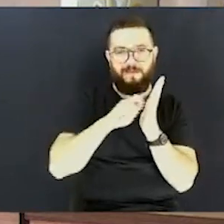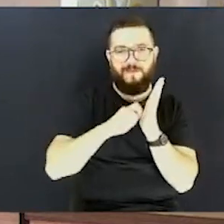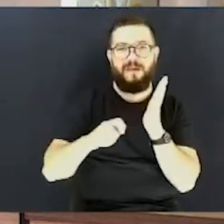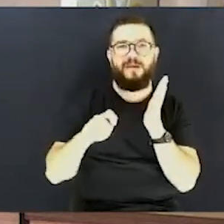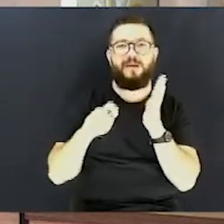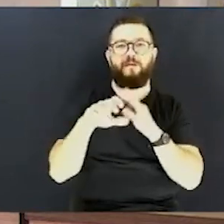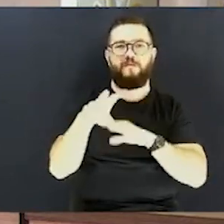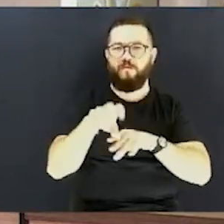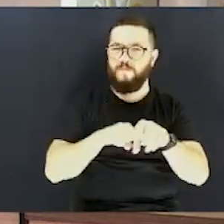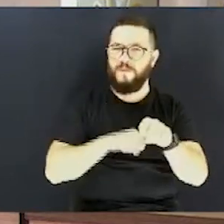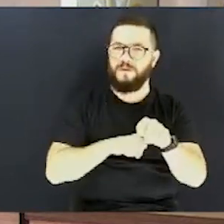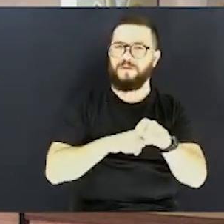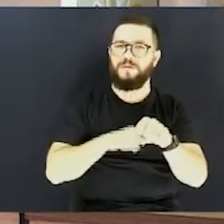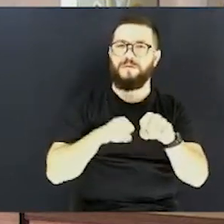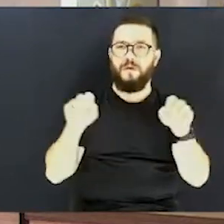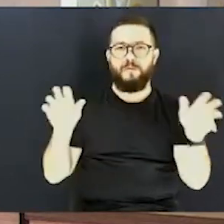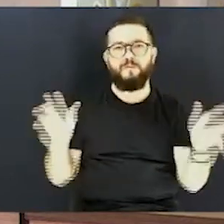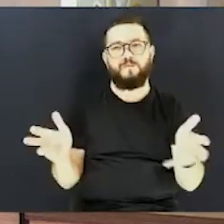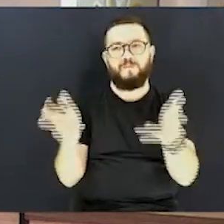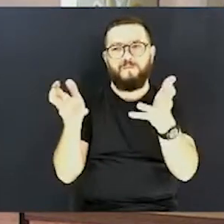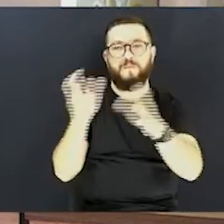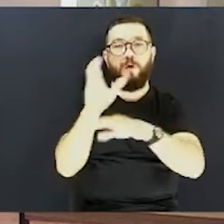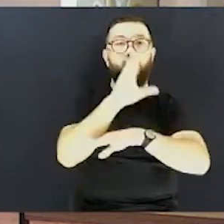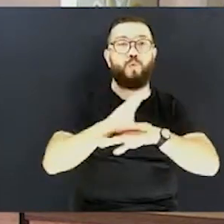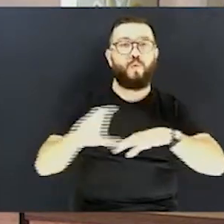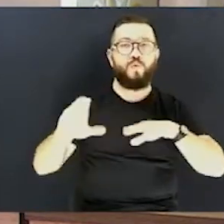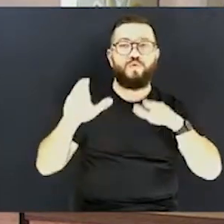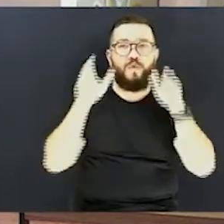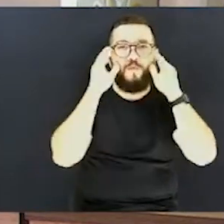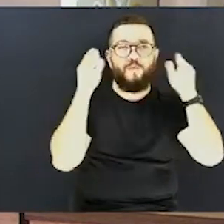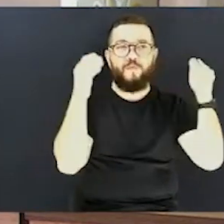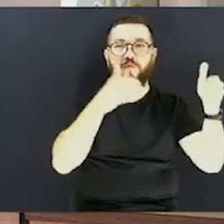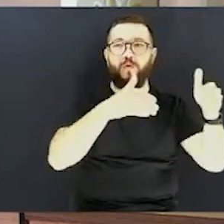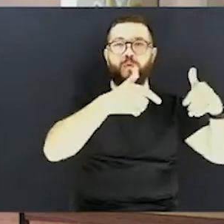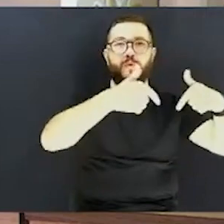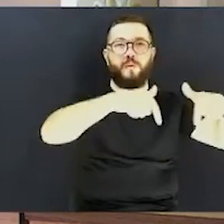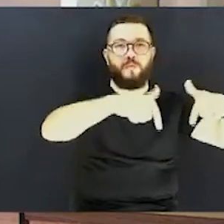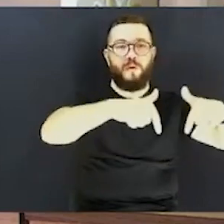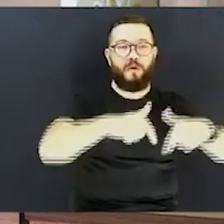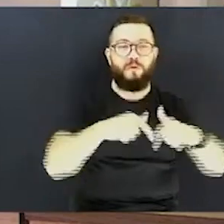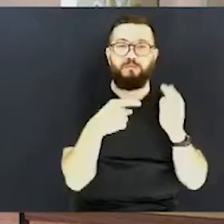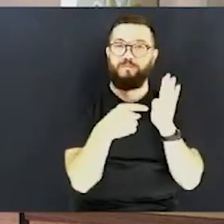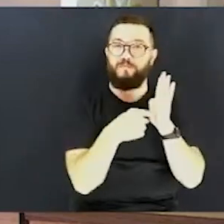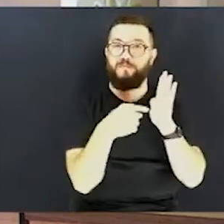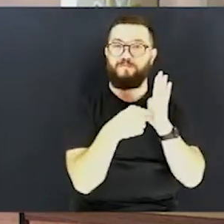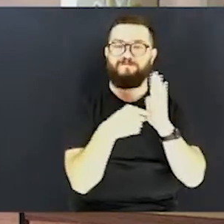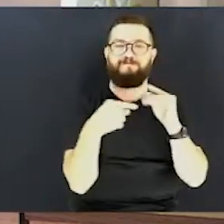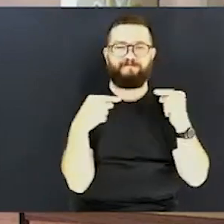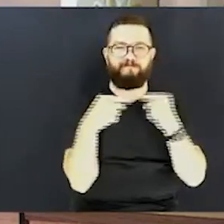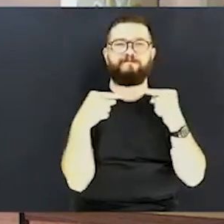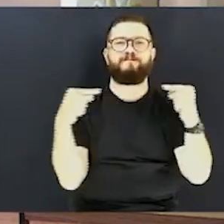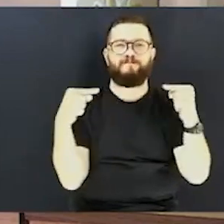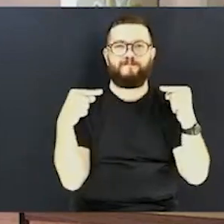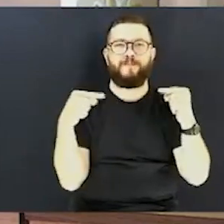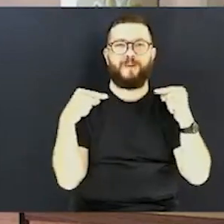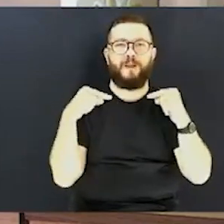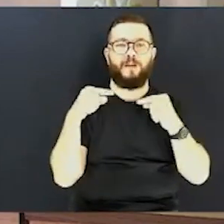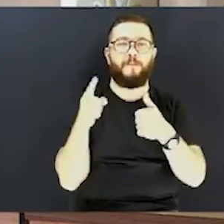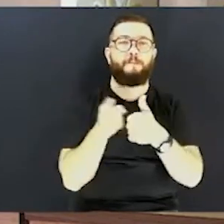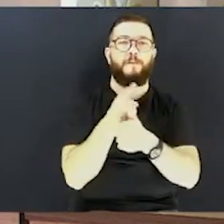o trabalho e a cidadania. Então, todas essas ações estão alinhadas ao marco legal da primeira infância, que é a